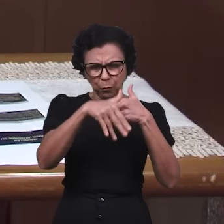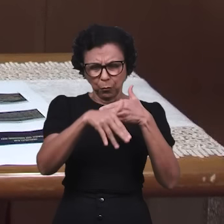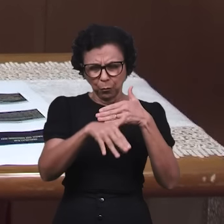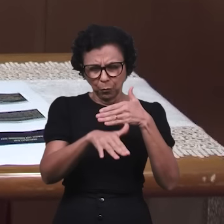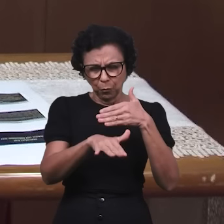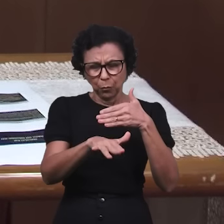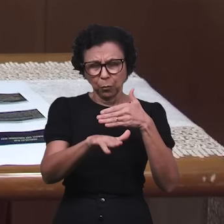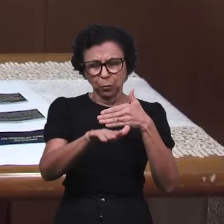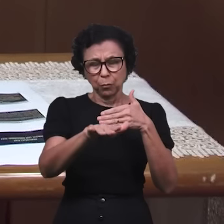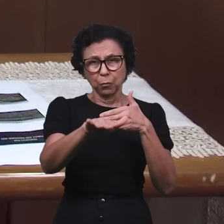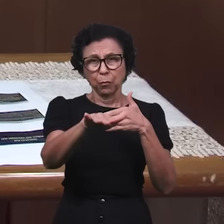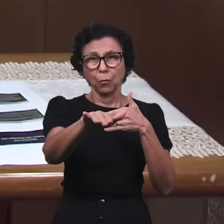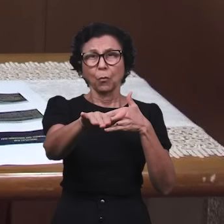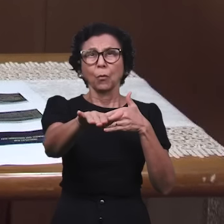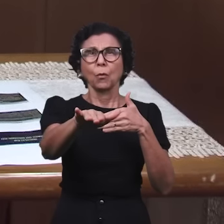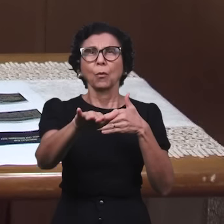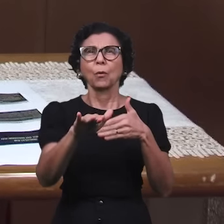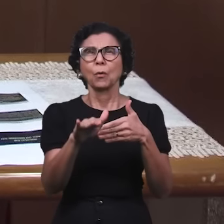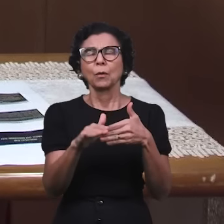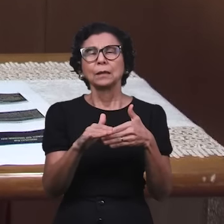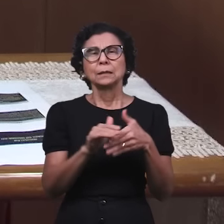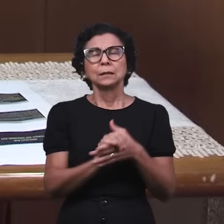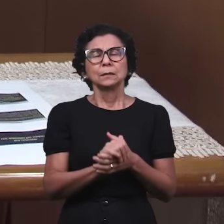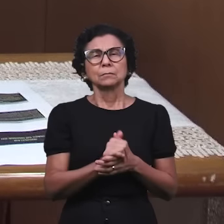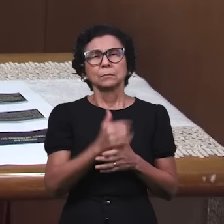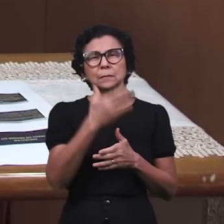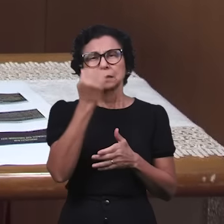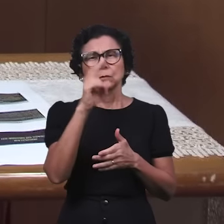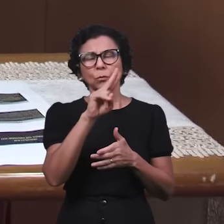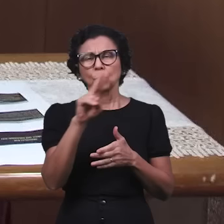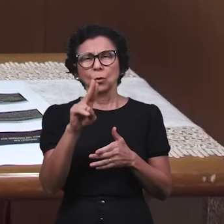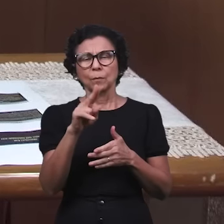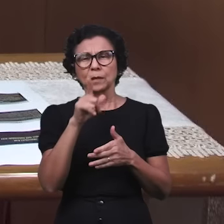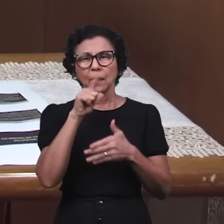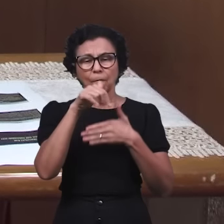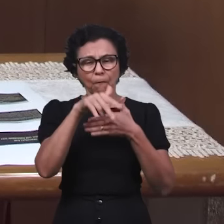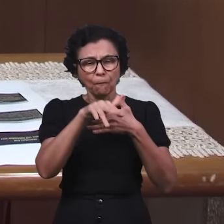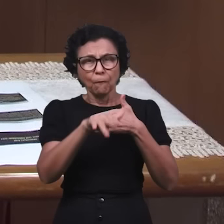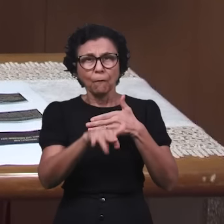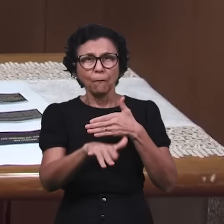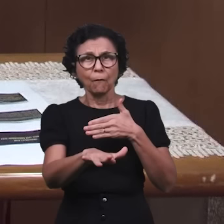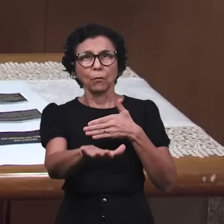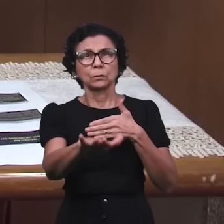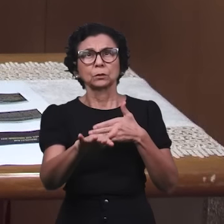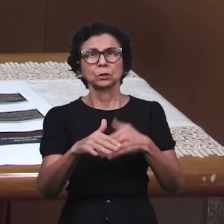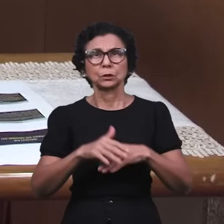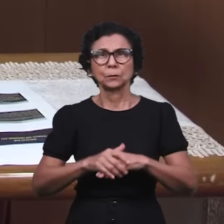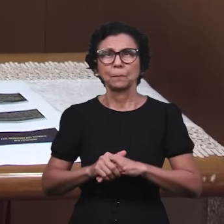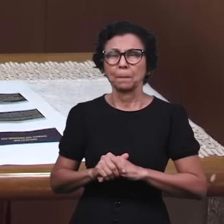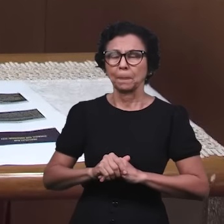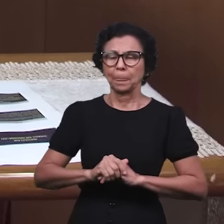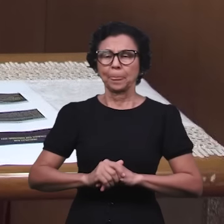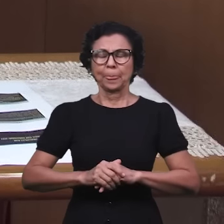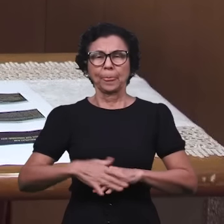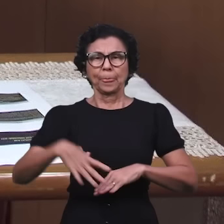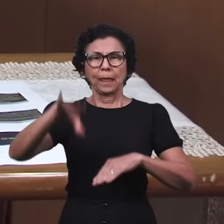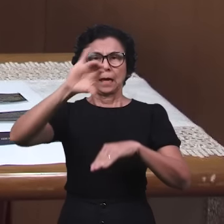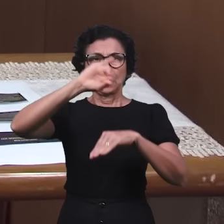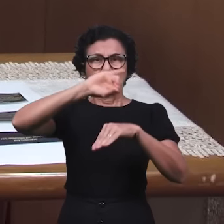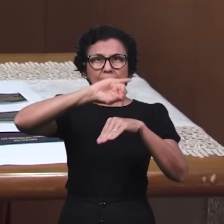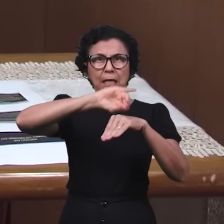não sei precisar nesse momento, talvez fosse outra. Então ela ficava um pouco abaixo, e quando